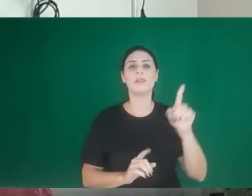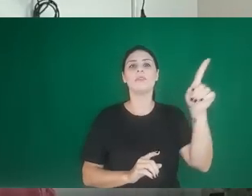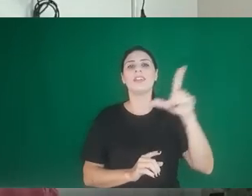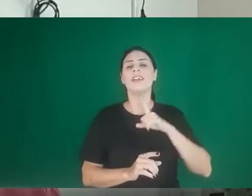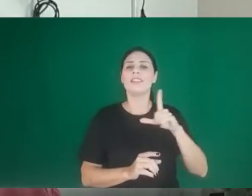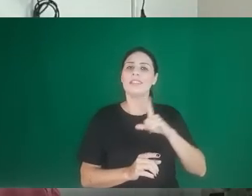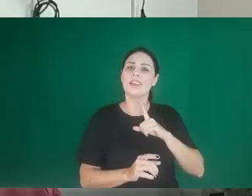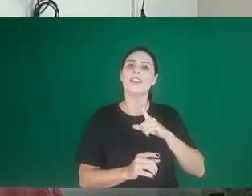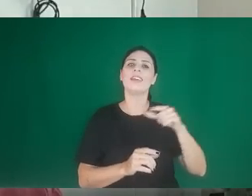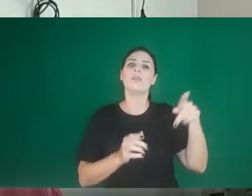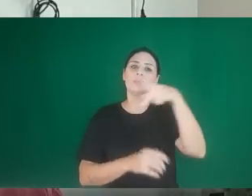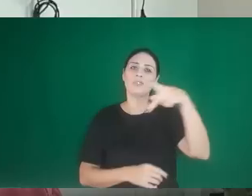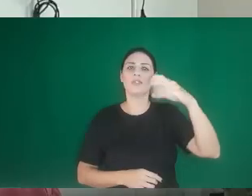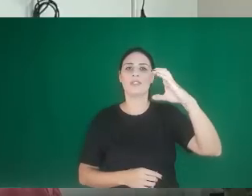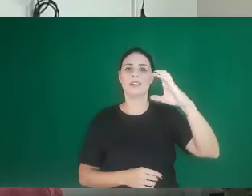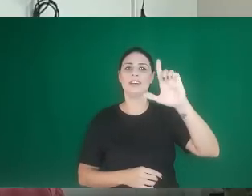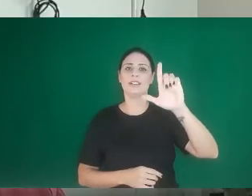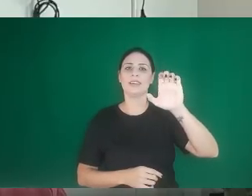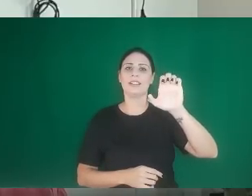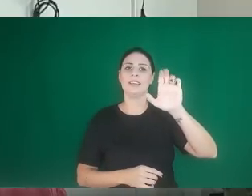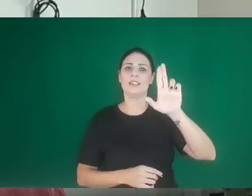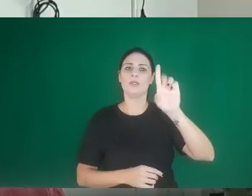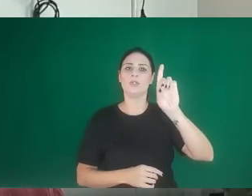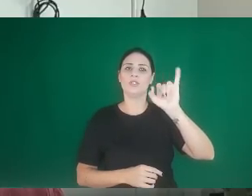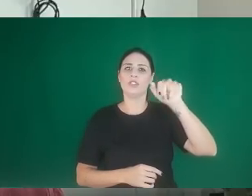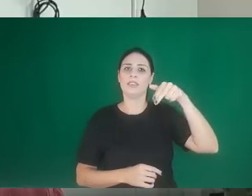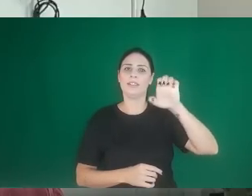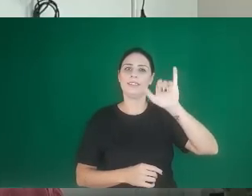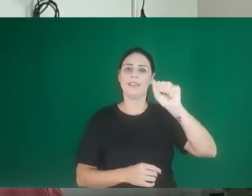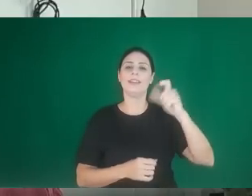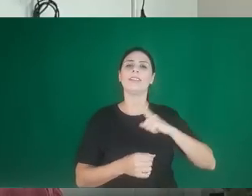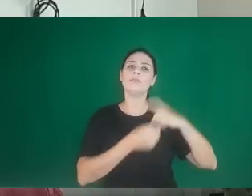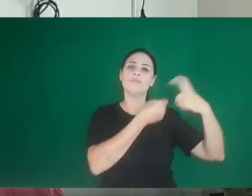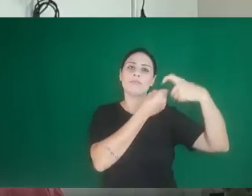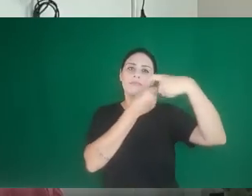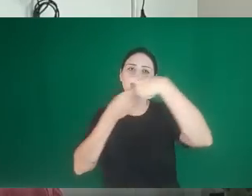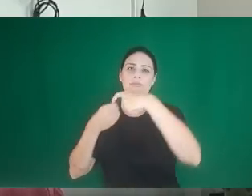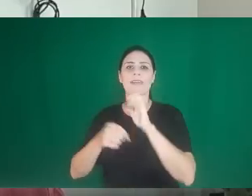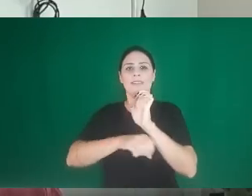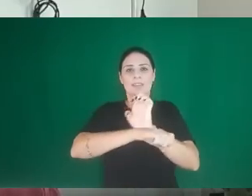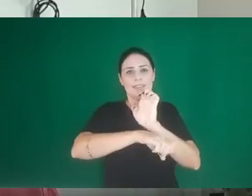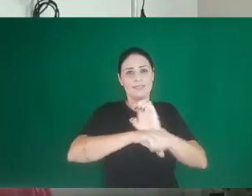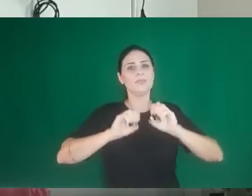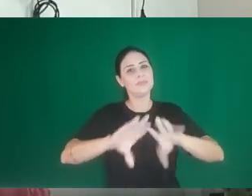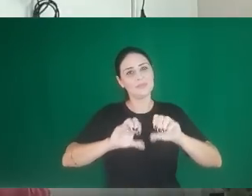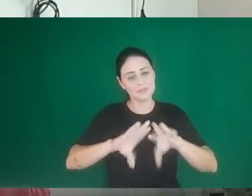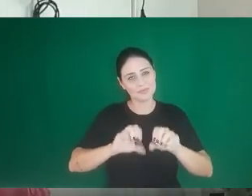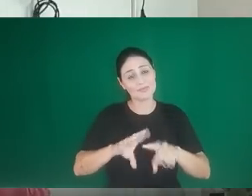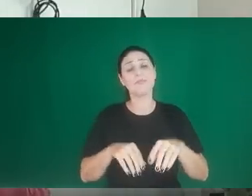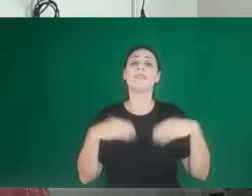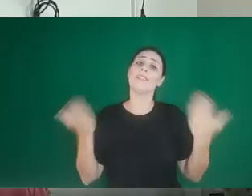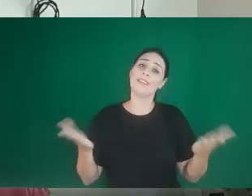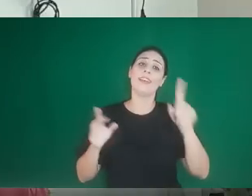forte com a UNCM, com a Undime, e outros trabalhos aí com a rede estadual de ensino, além de ser nossa profissional